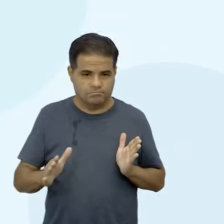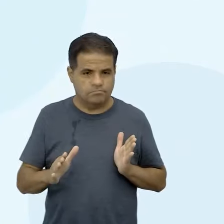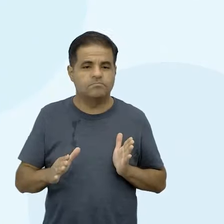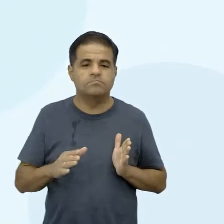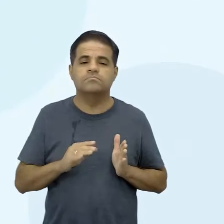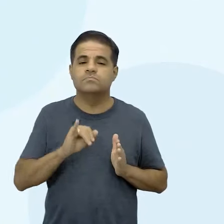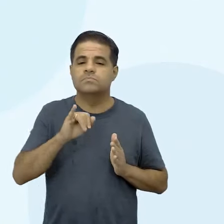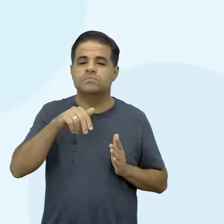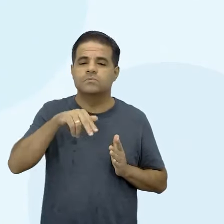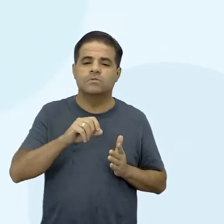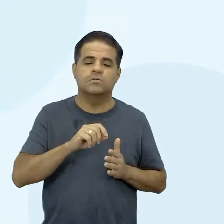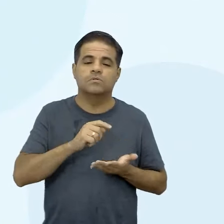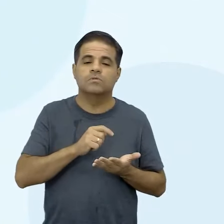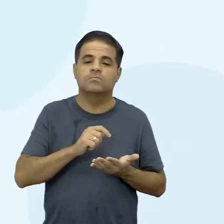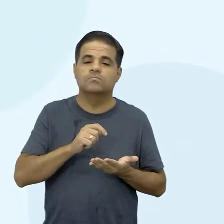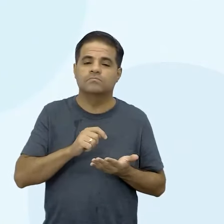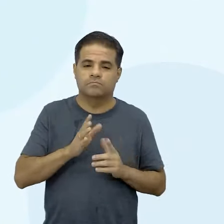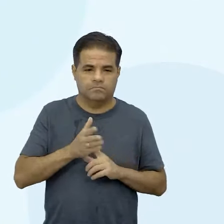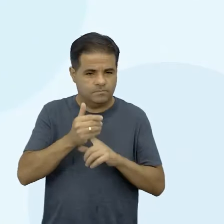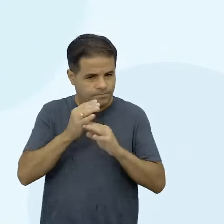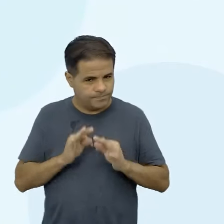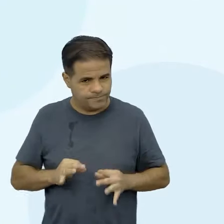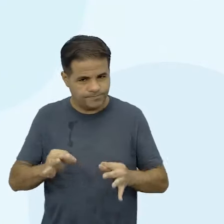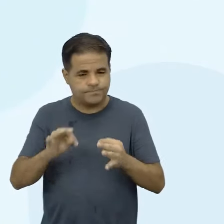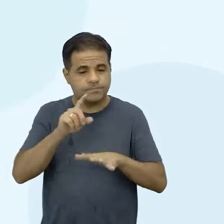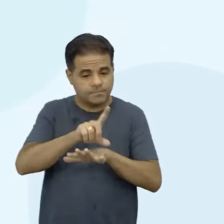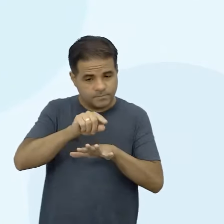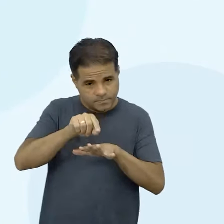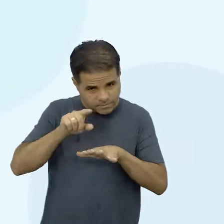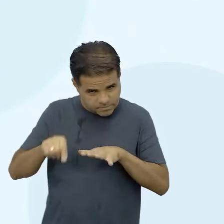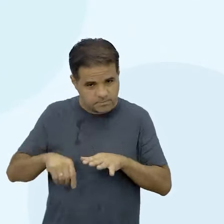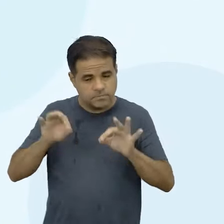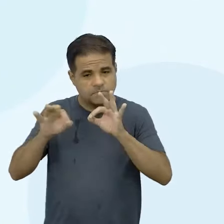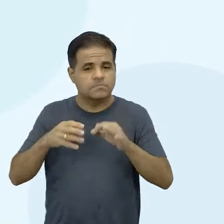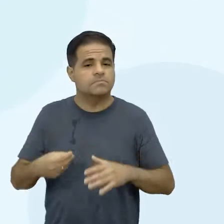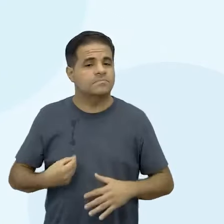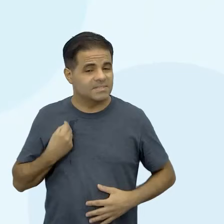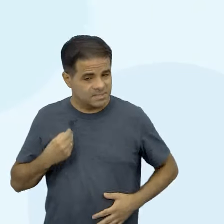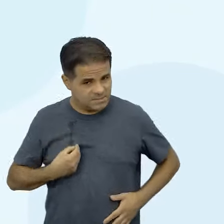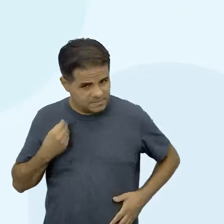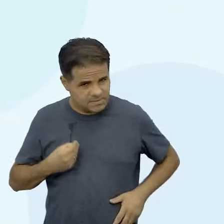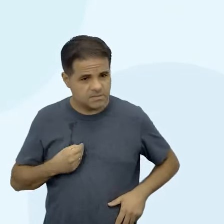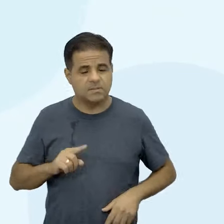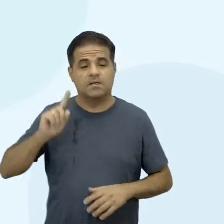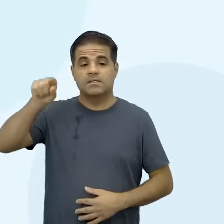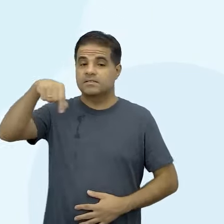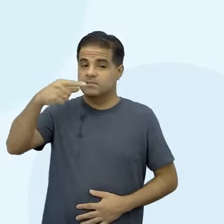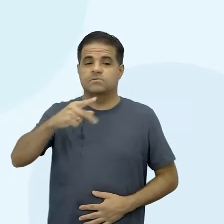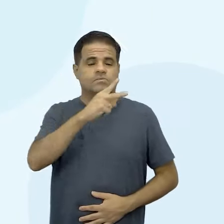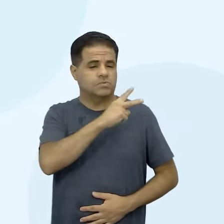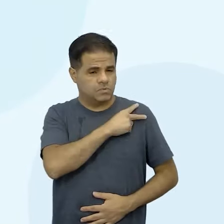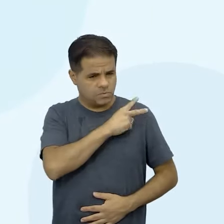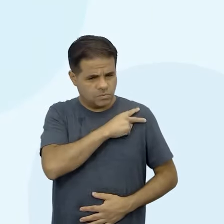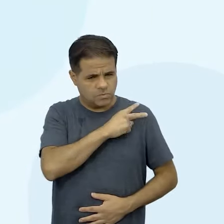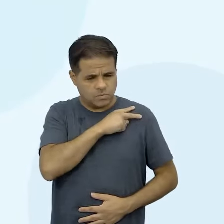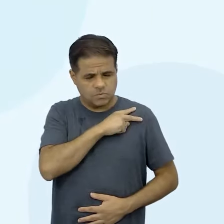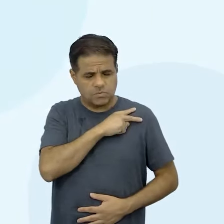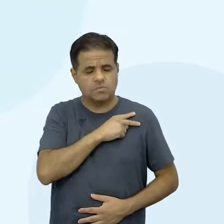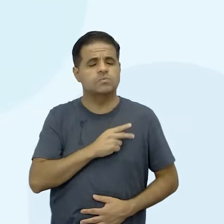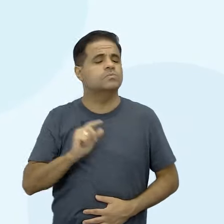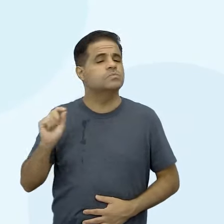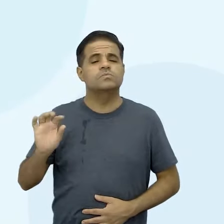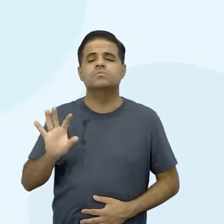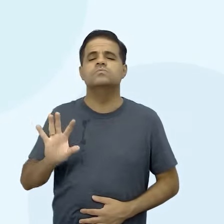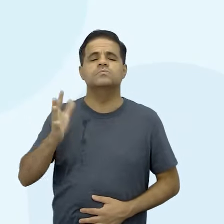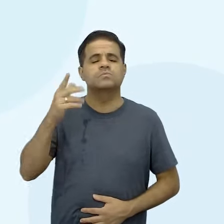componentes do Inova, tecnologia, eletivas e projeto de vida. Na segunda série do ensino médio,